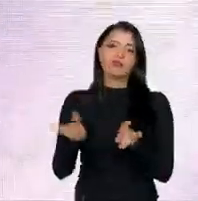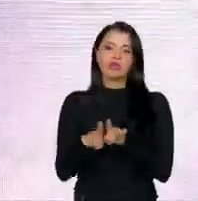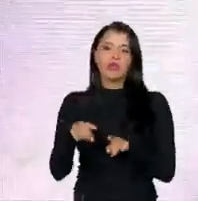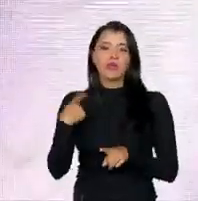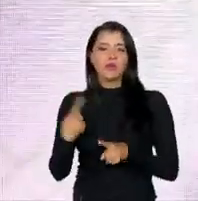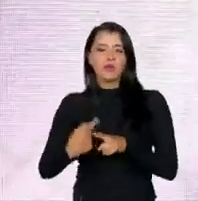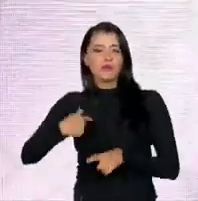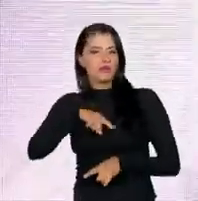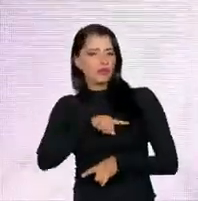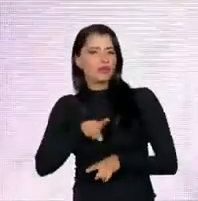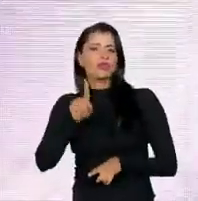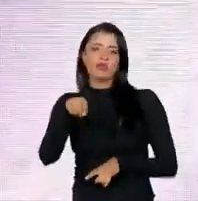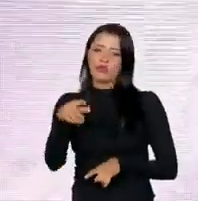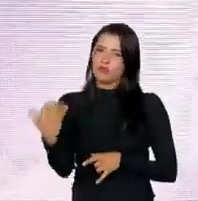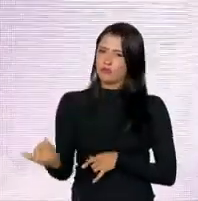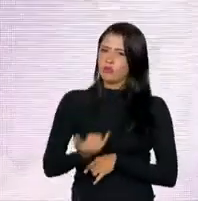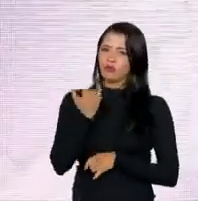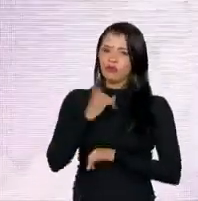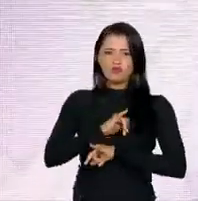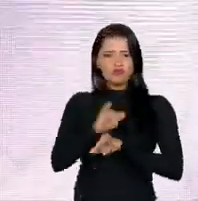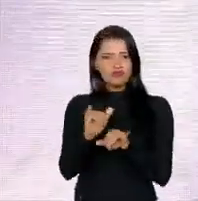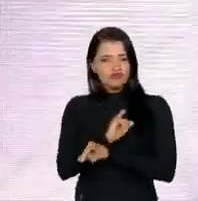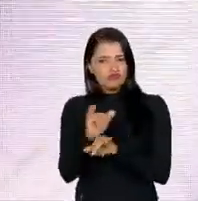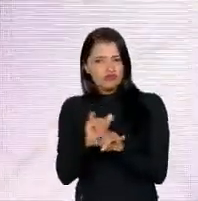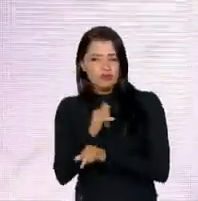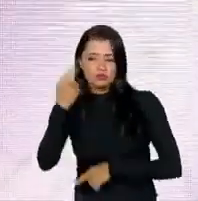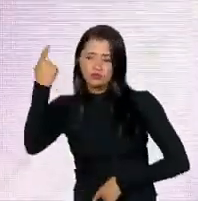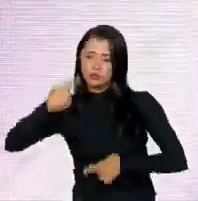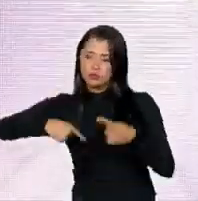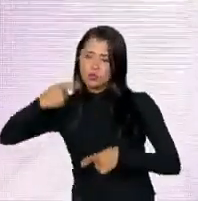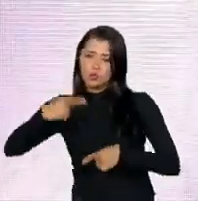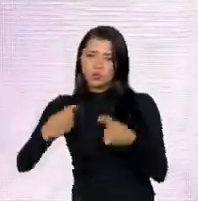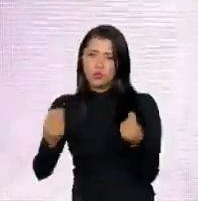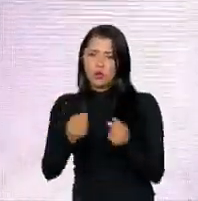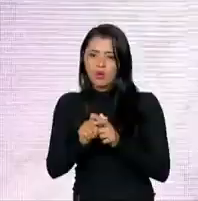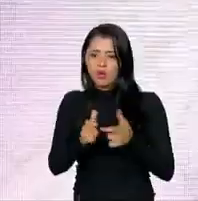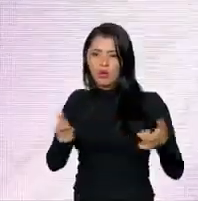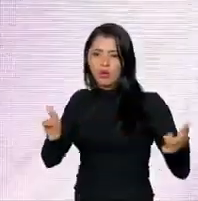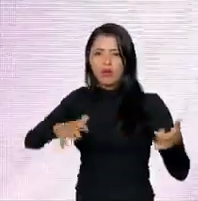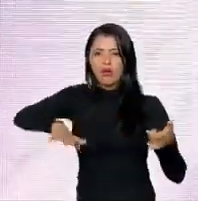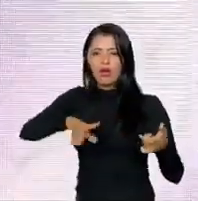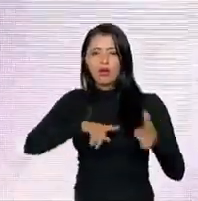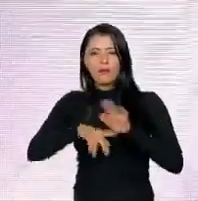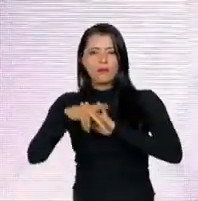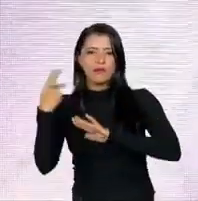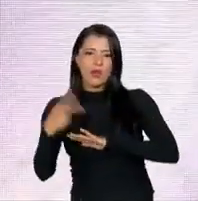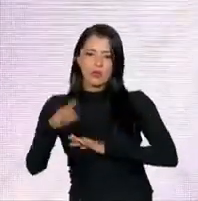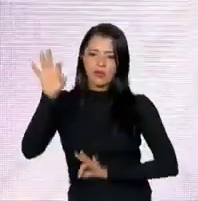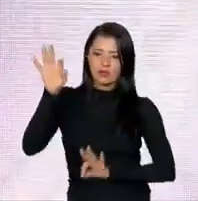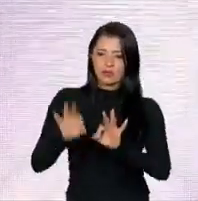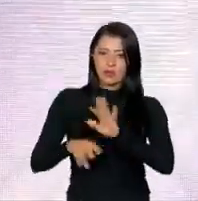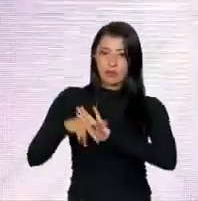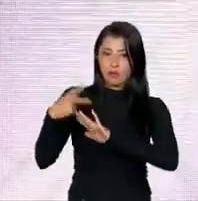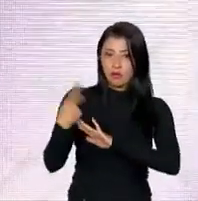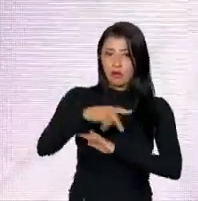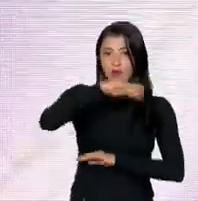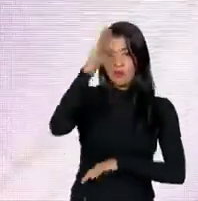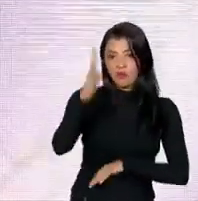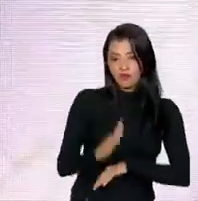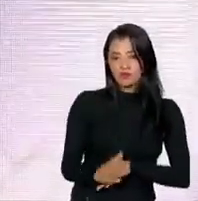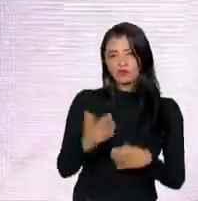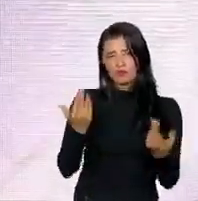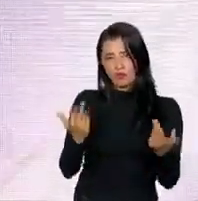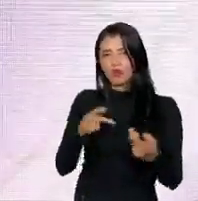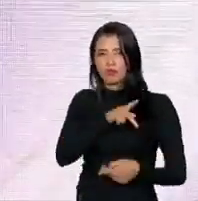para a gente também é bem importante divulgar, discutir com amplos setores esse plano para o Brasil, que, como diz